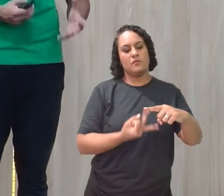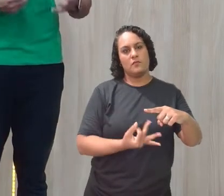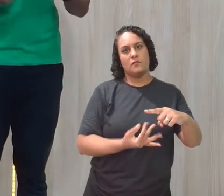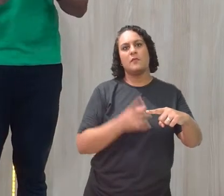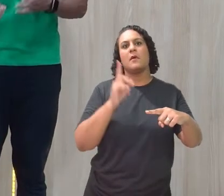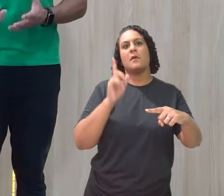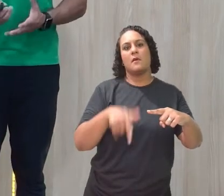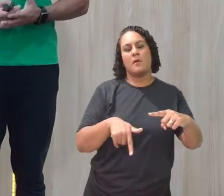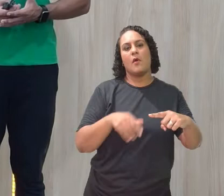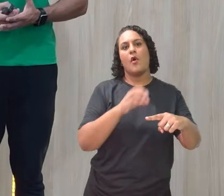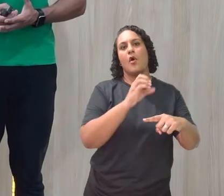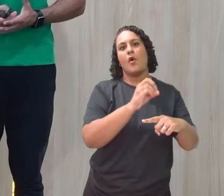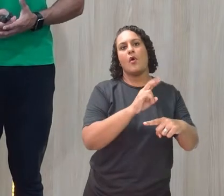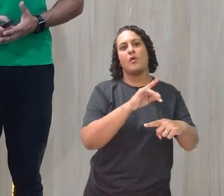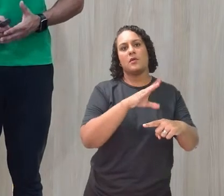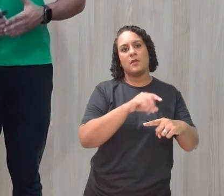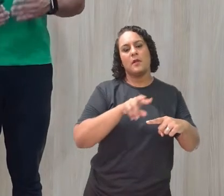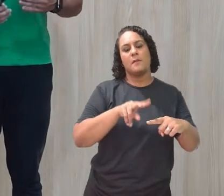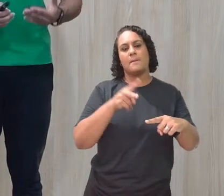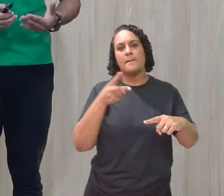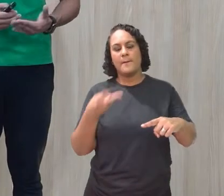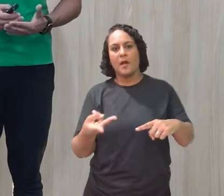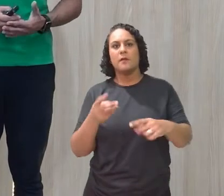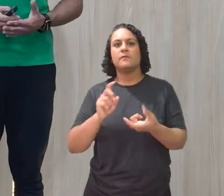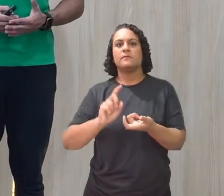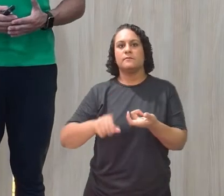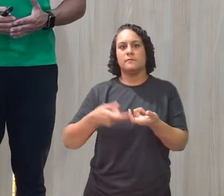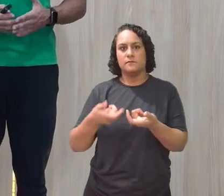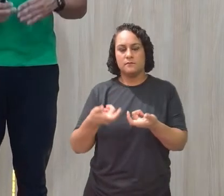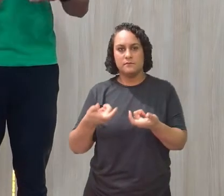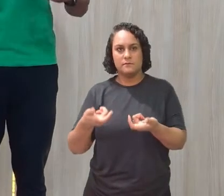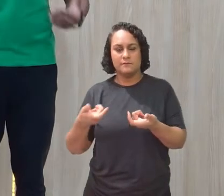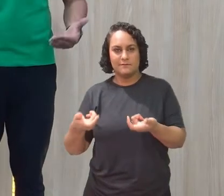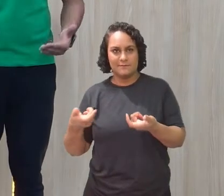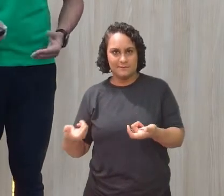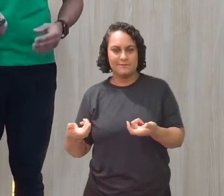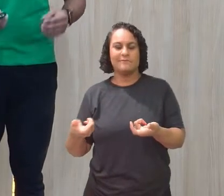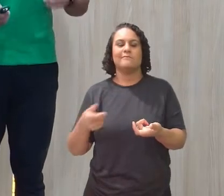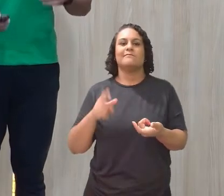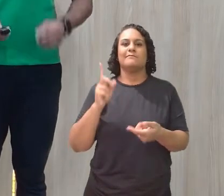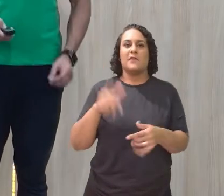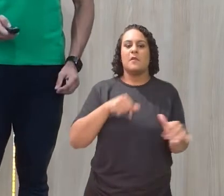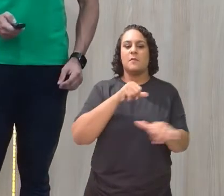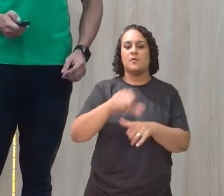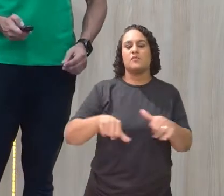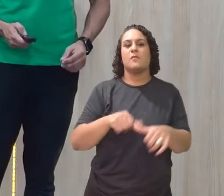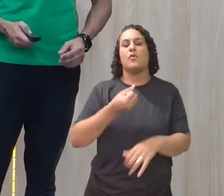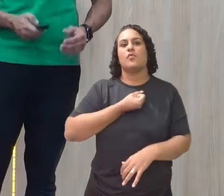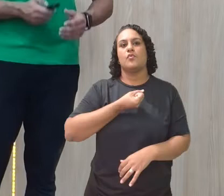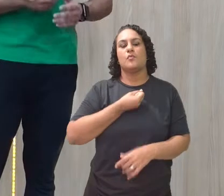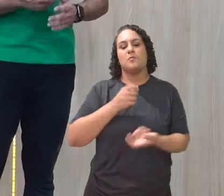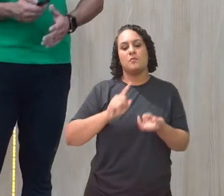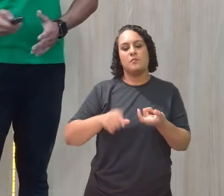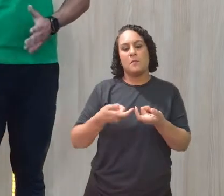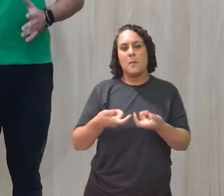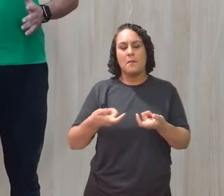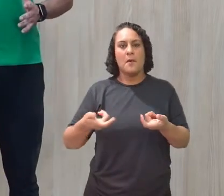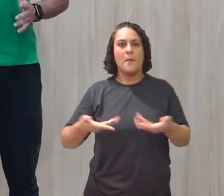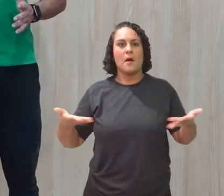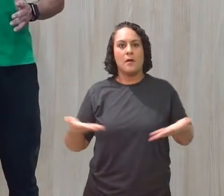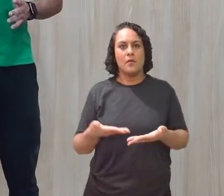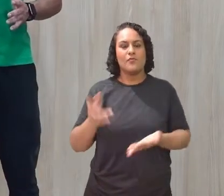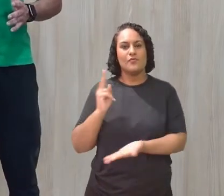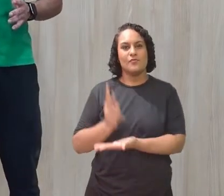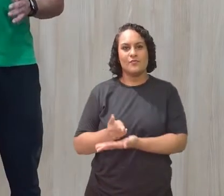para uma fração decimal, consequentemente para uma transformação aí para os números decimais, e hoje nós vamos